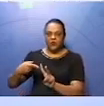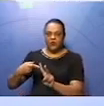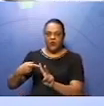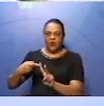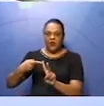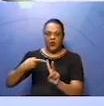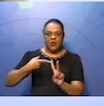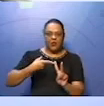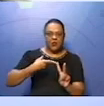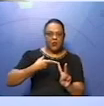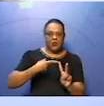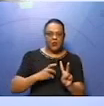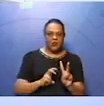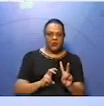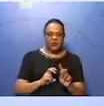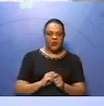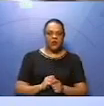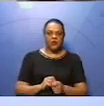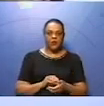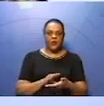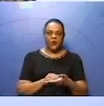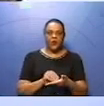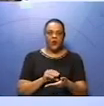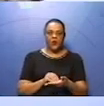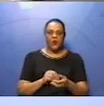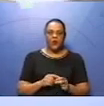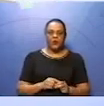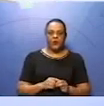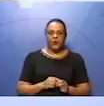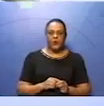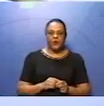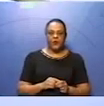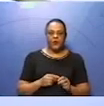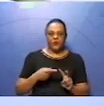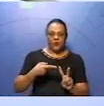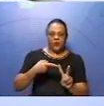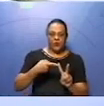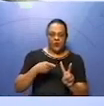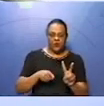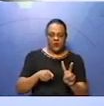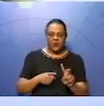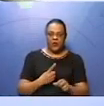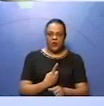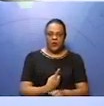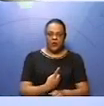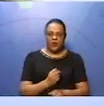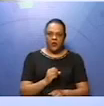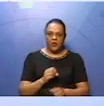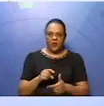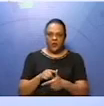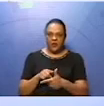5. Copio, coloco a continha aqui dentro. 10 dividido por 5.